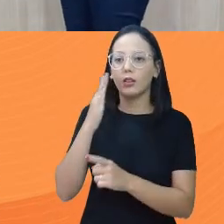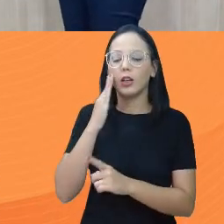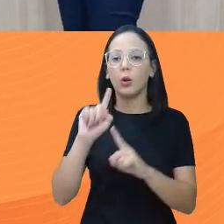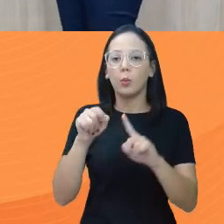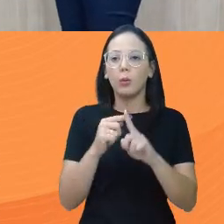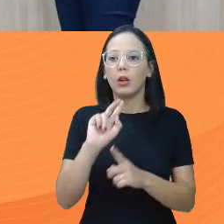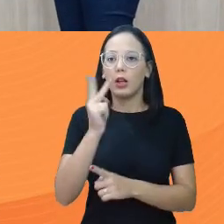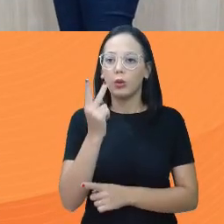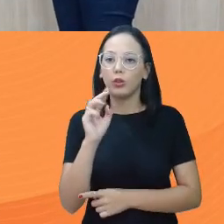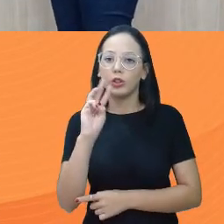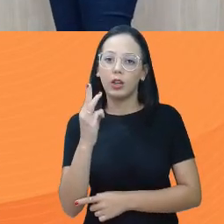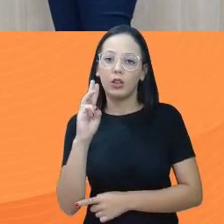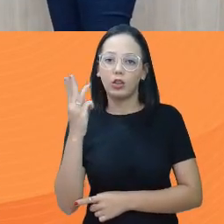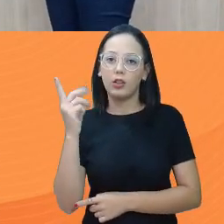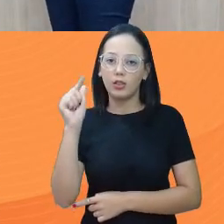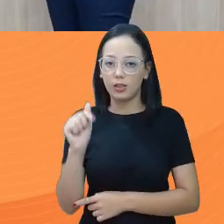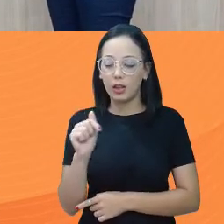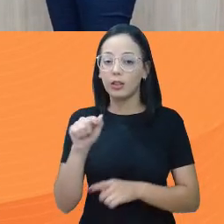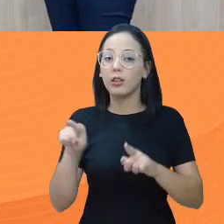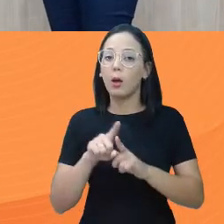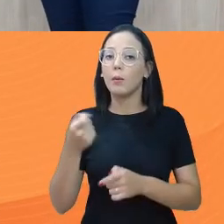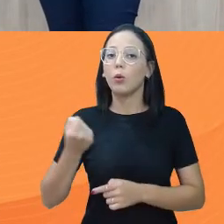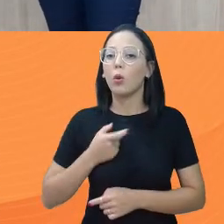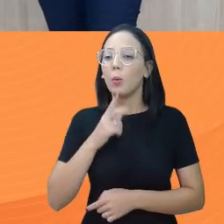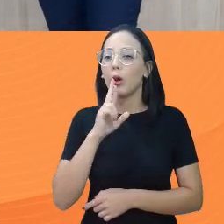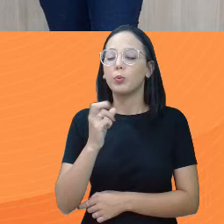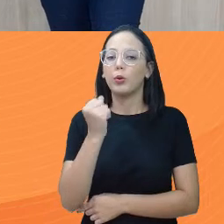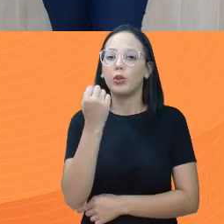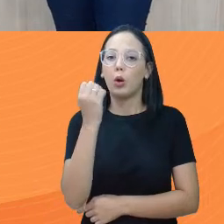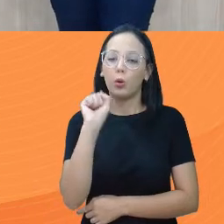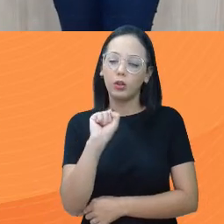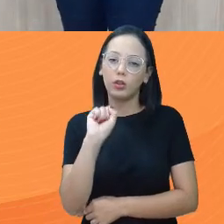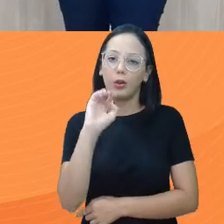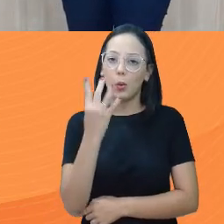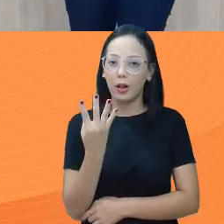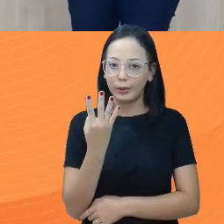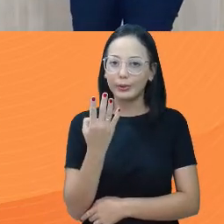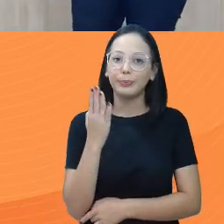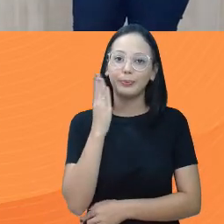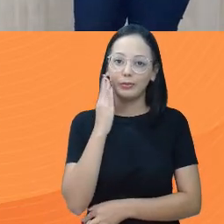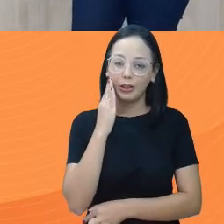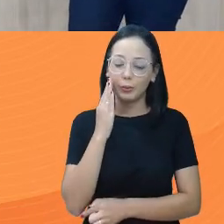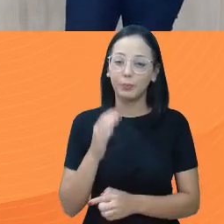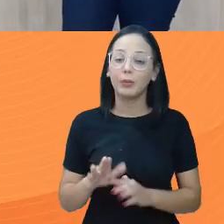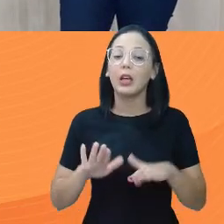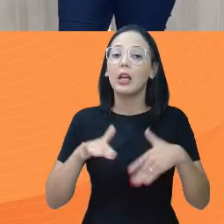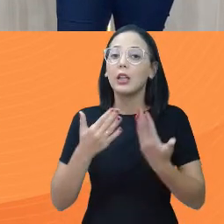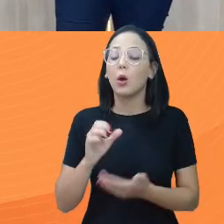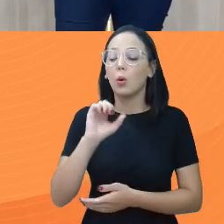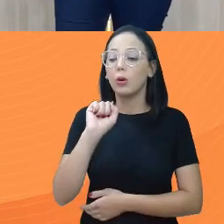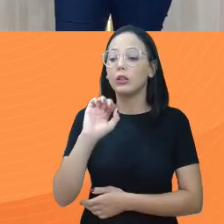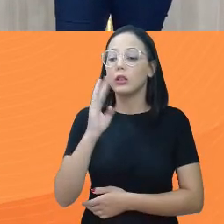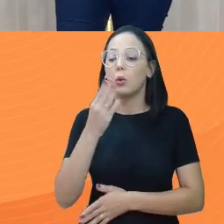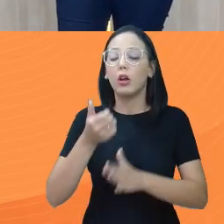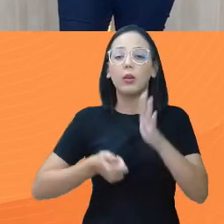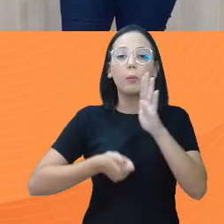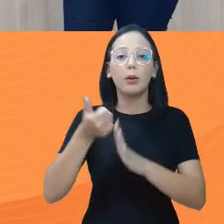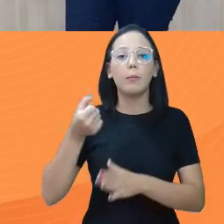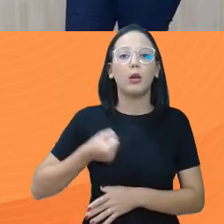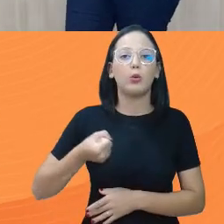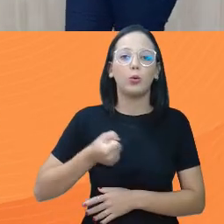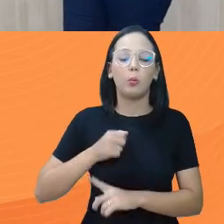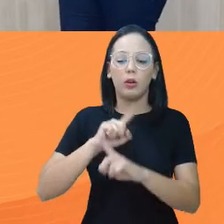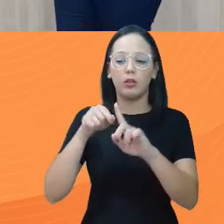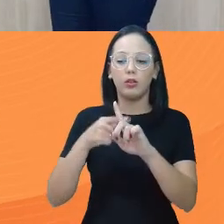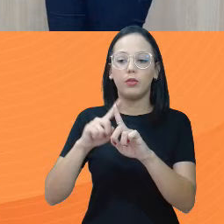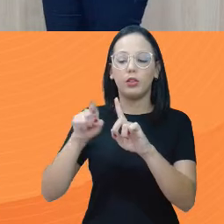2, 2, 3 e 7 e esse valor vai dar 84. 84 é o primeiro número que é múltiplo